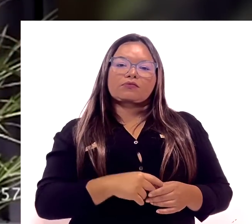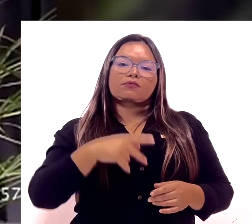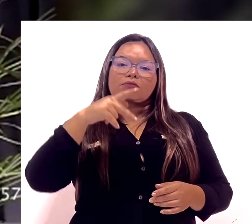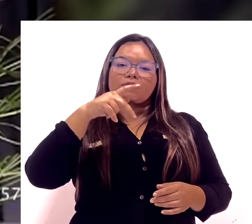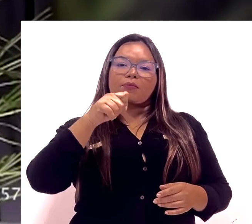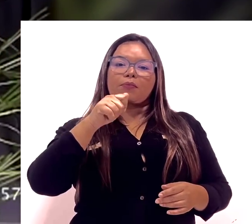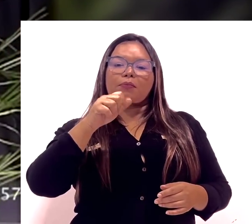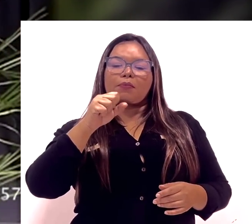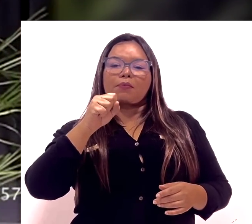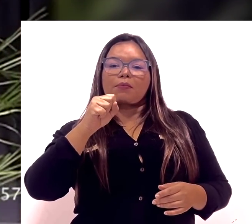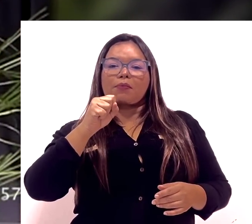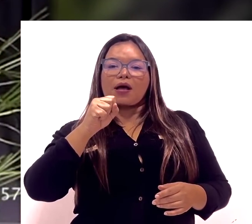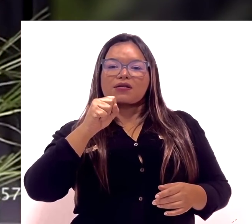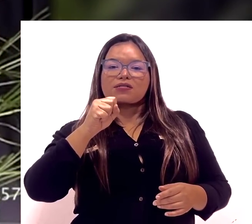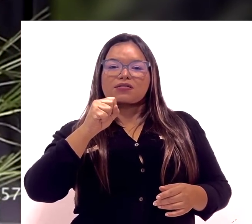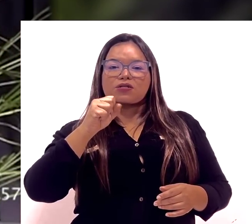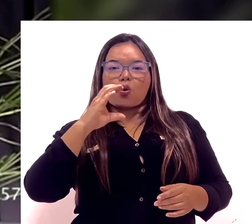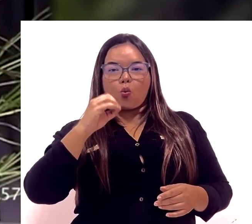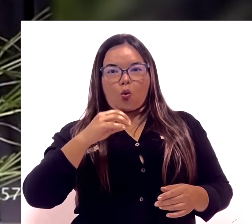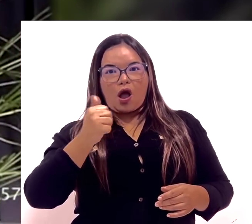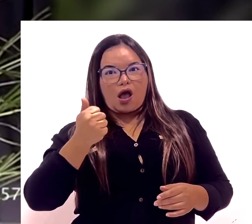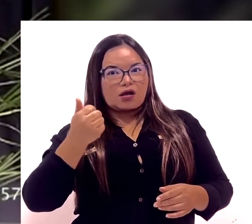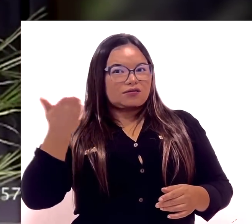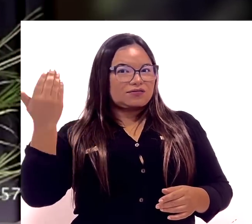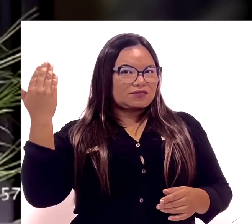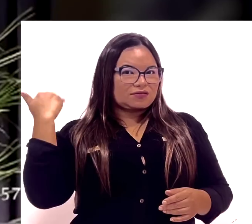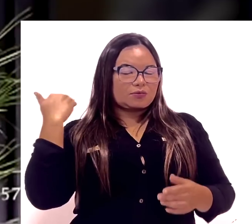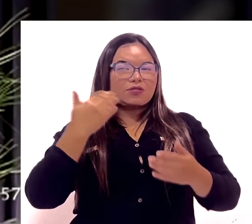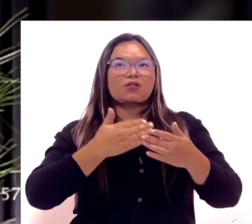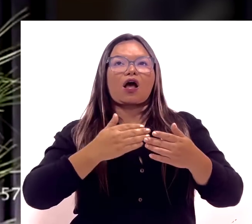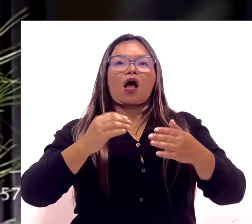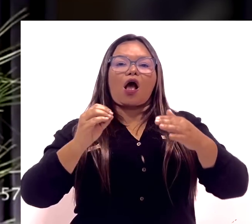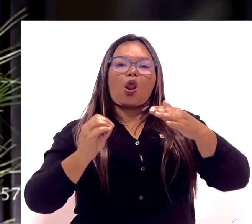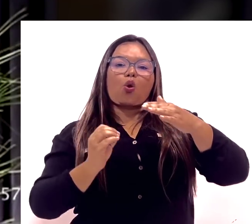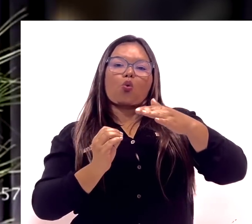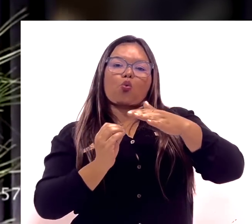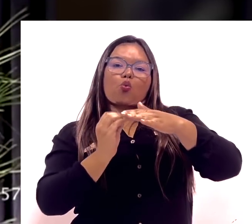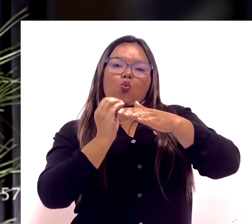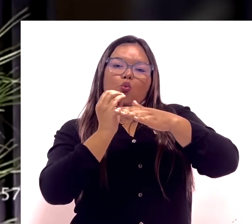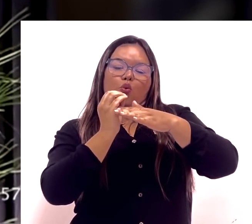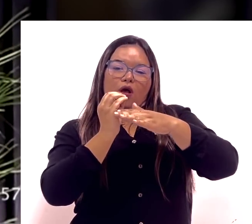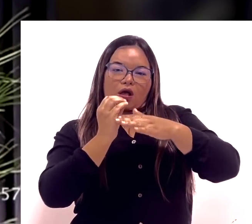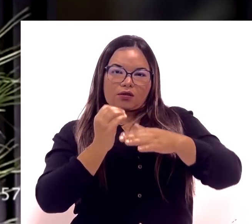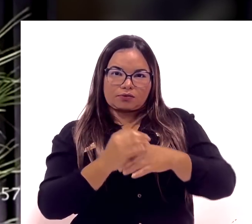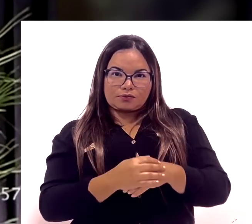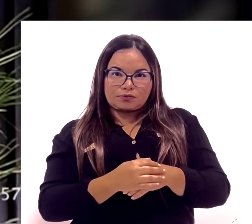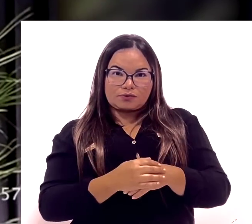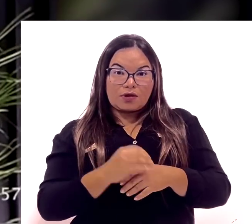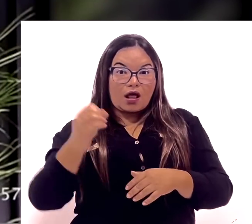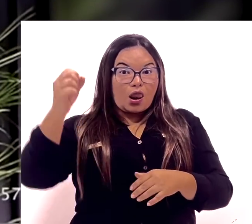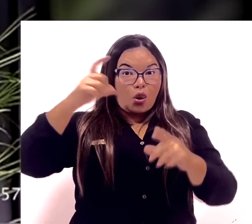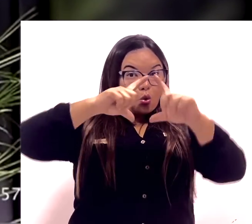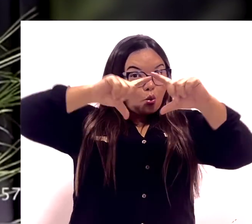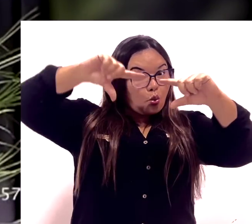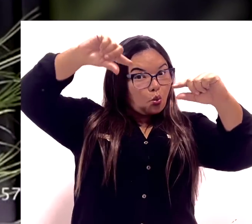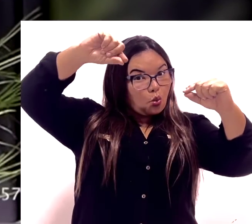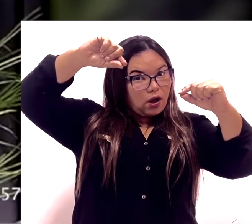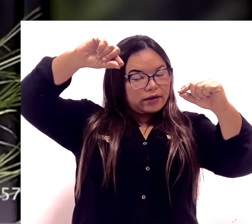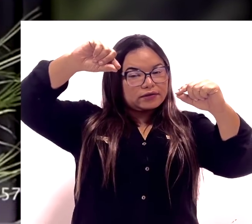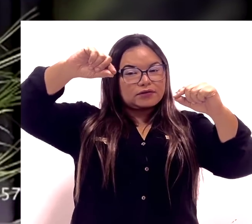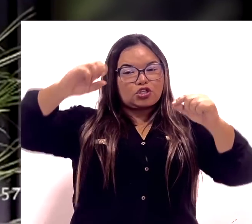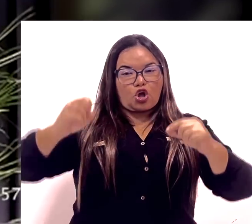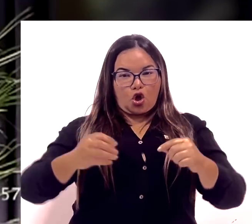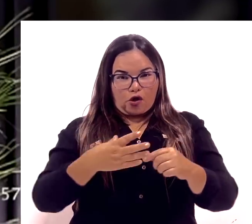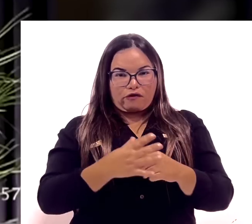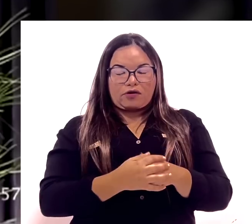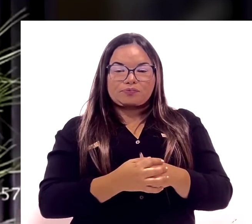os cristãos primitivos, ela era na lua nova, e a Páscoa hebraica deveria acontecer em qualquer dia da semana. Agora que o Papa